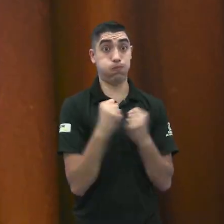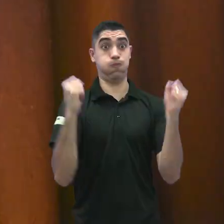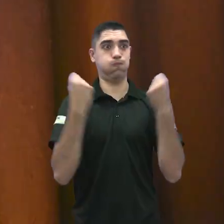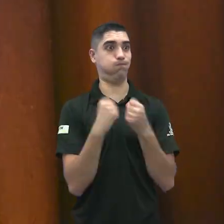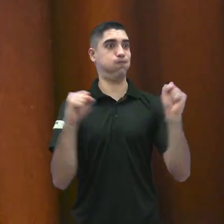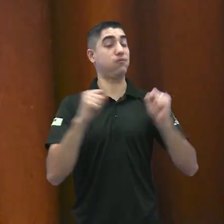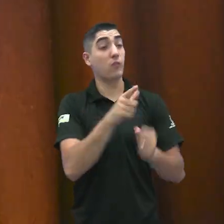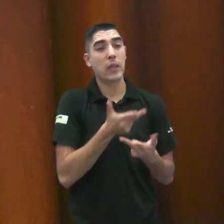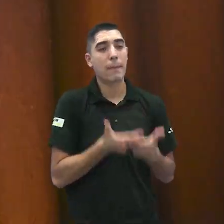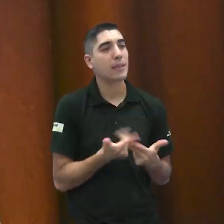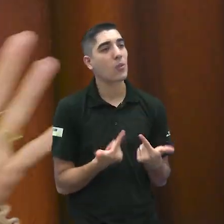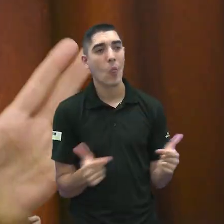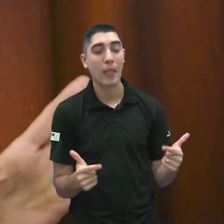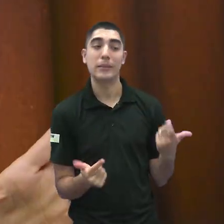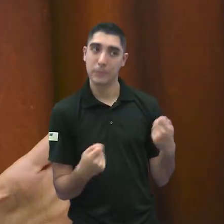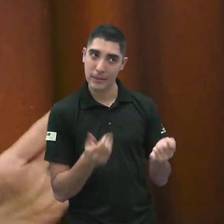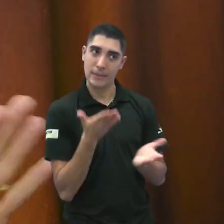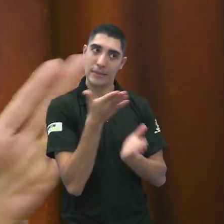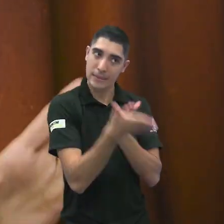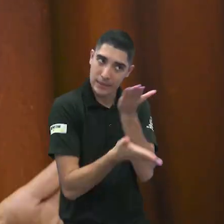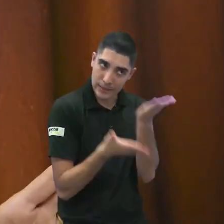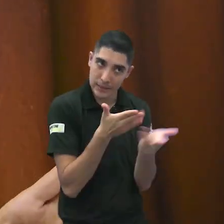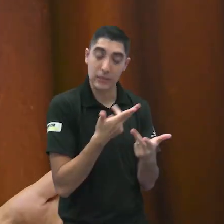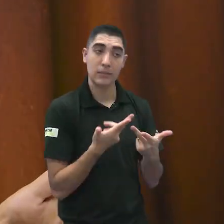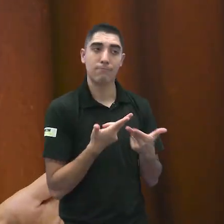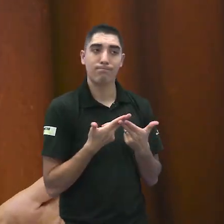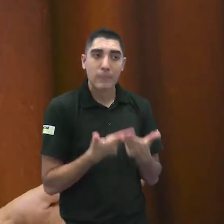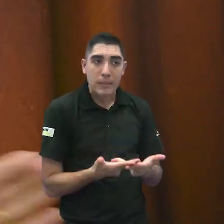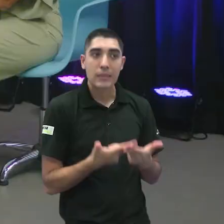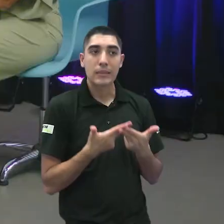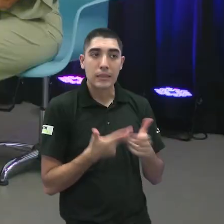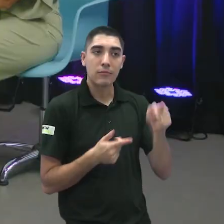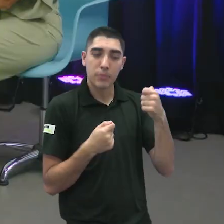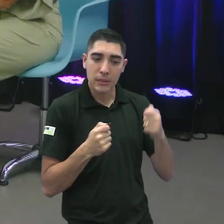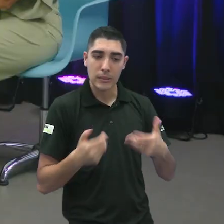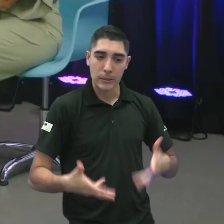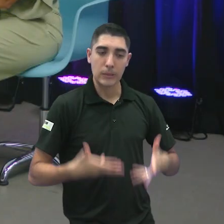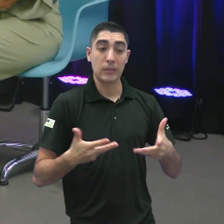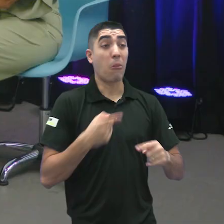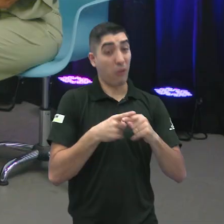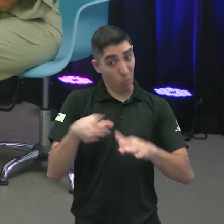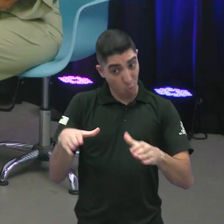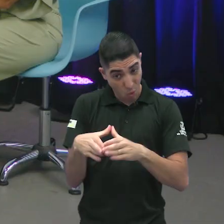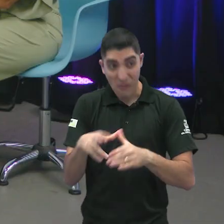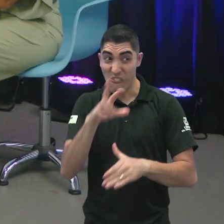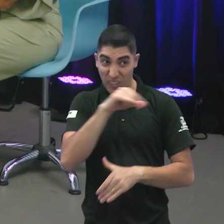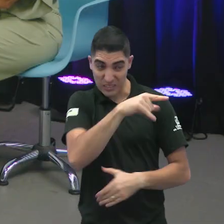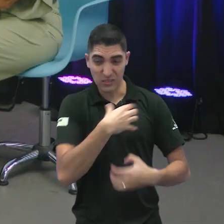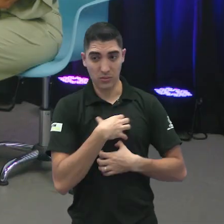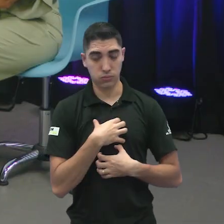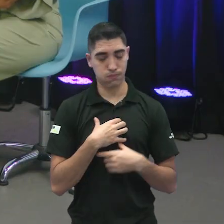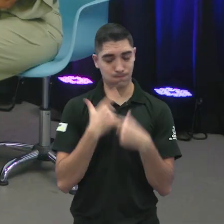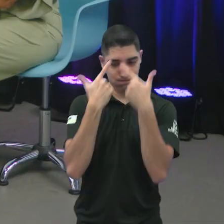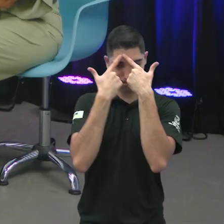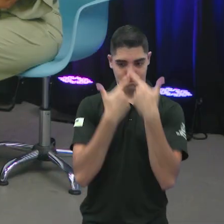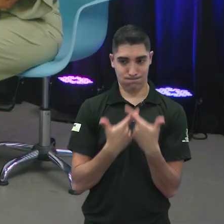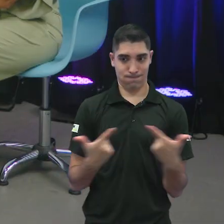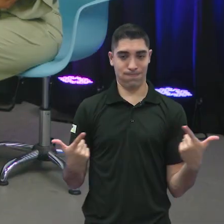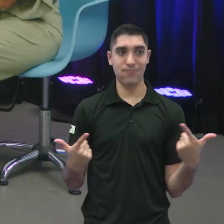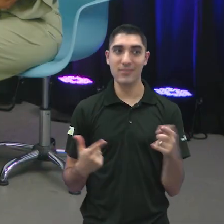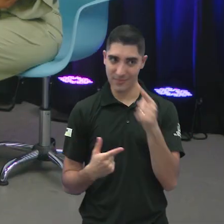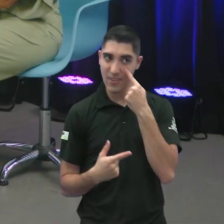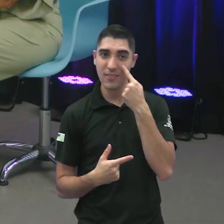sua tolerância, porque senão a equipe vai surtar aqui com você, talvez a equipe não dê conta. Então, a gente vai trabalhando,